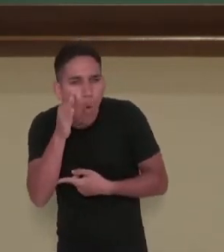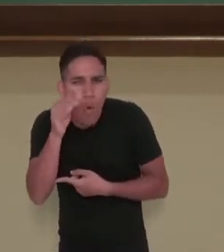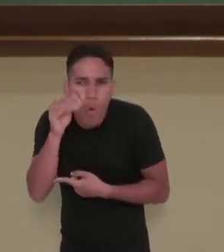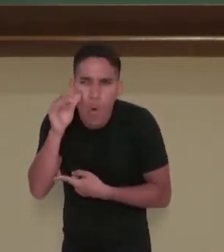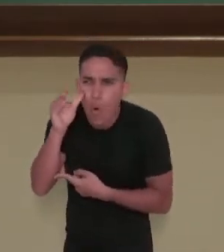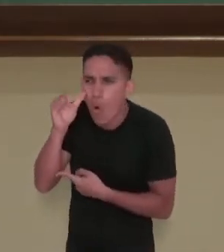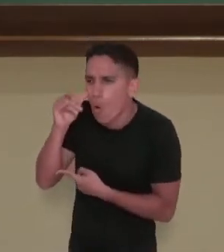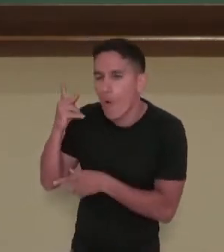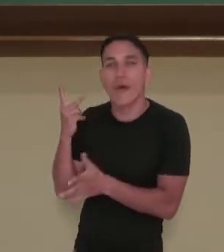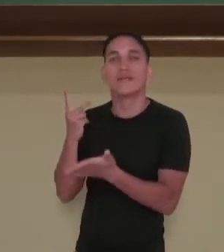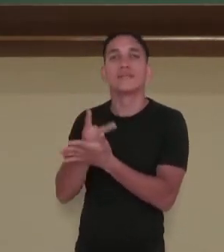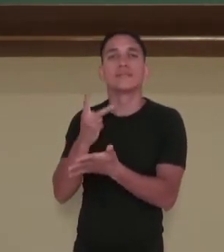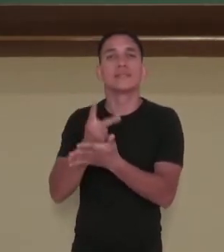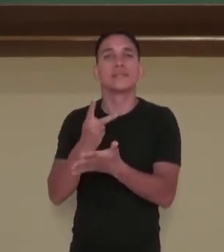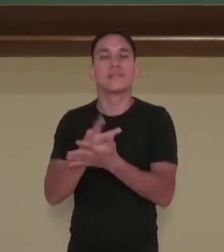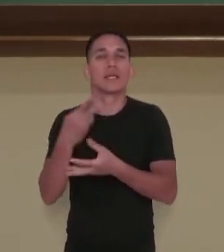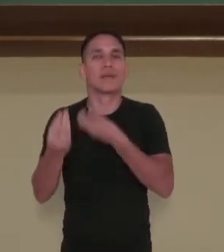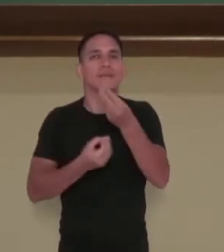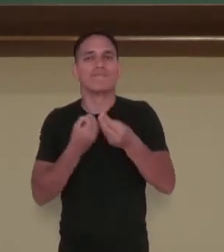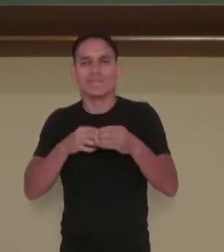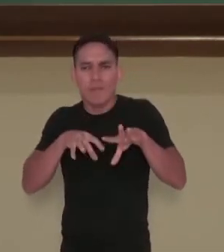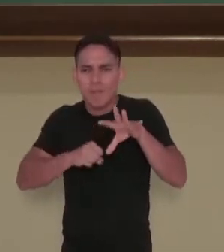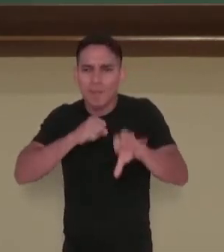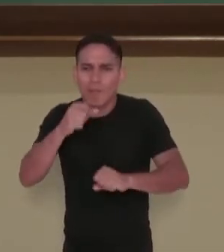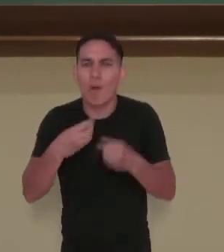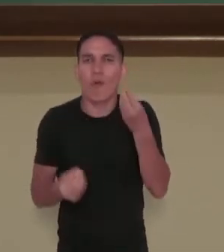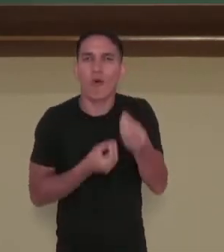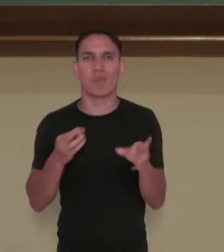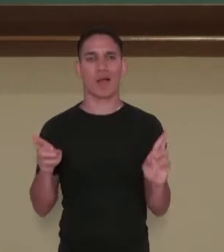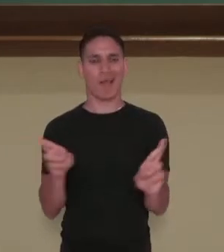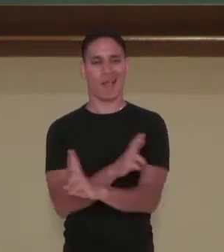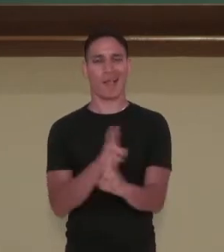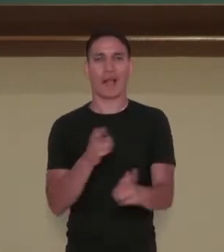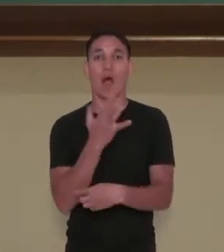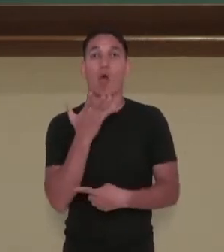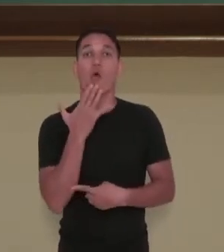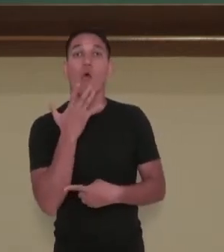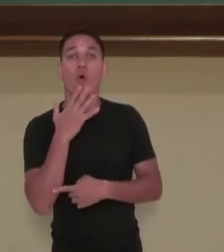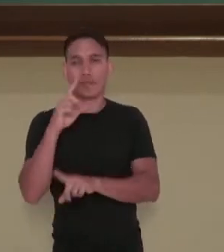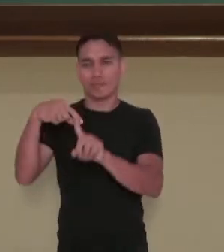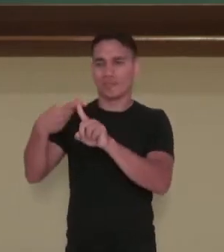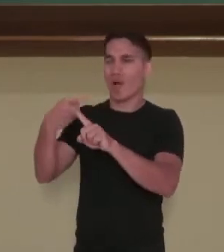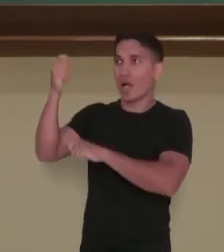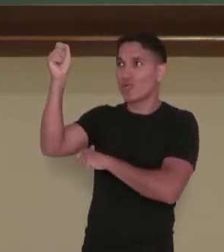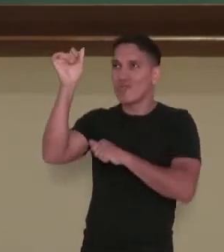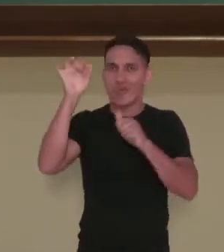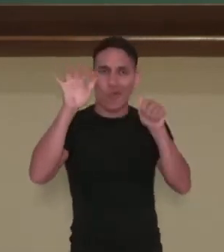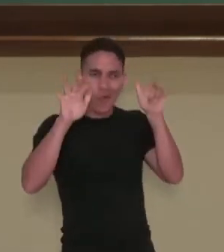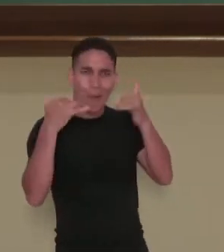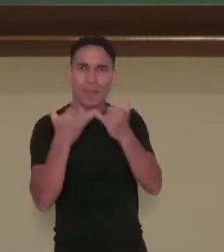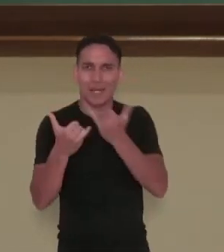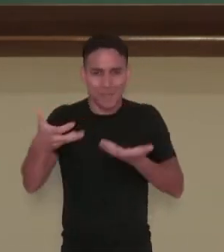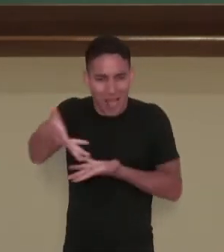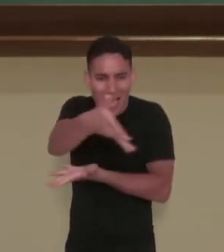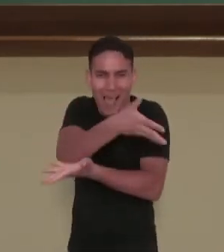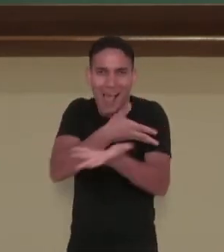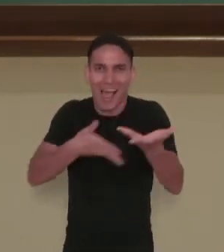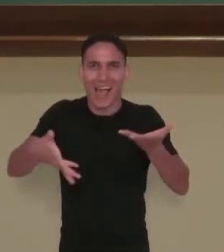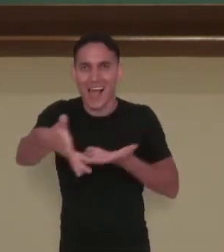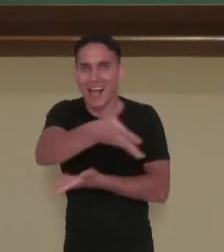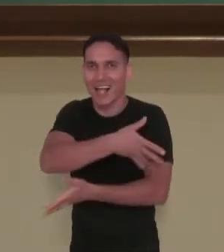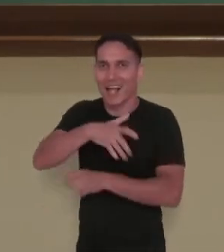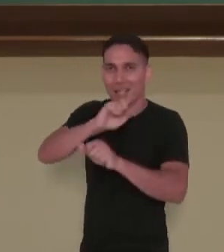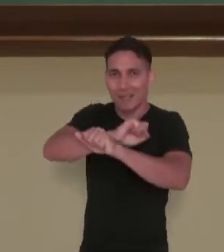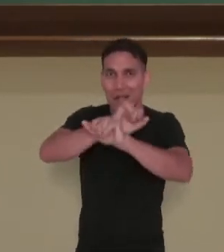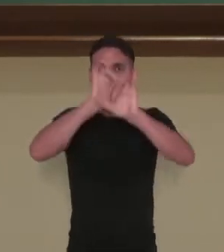sempre foi curioso e ávido por relacionar as cores com as luzes, brincar com esse jogo de claro e escuro,